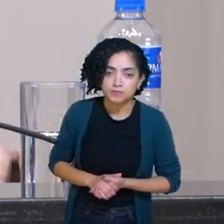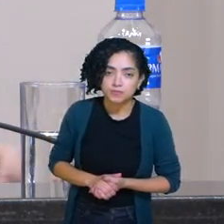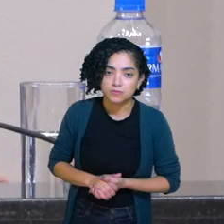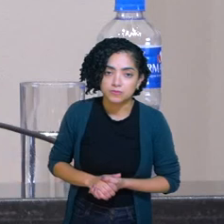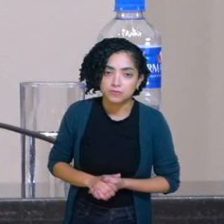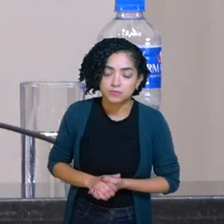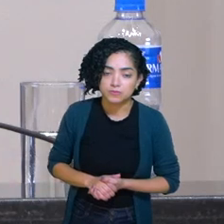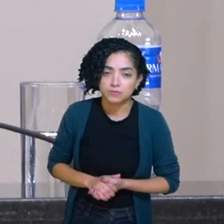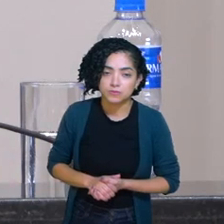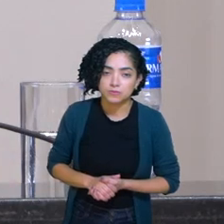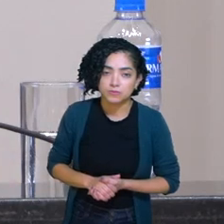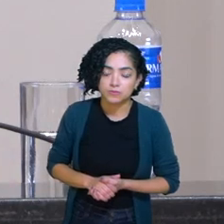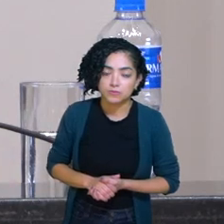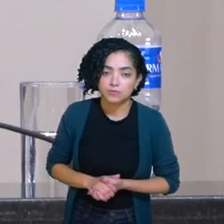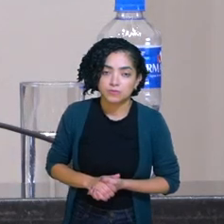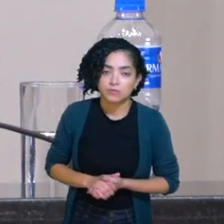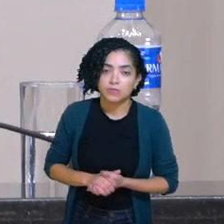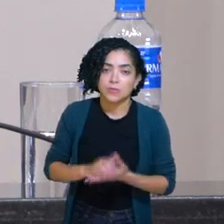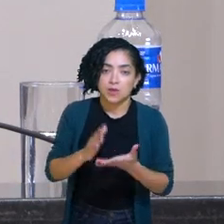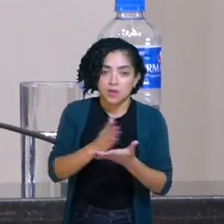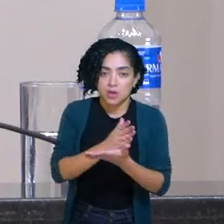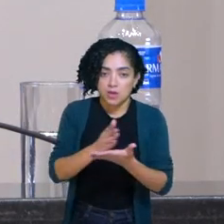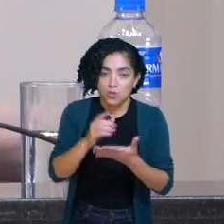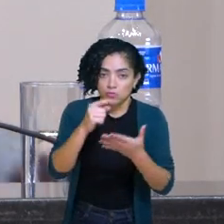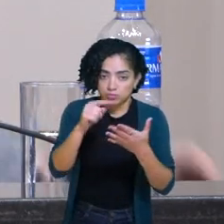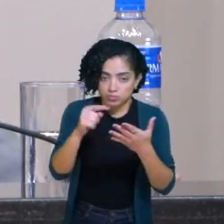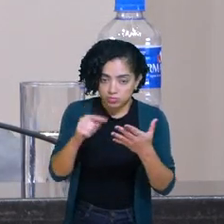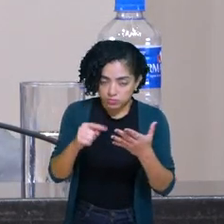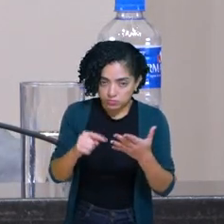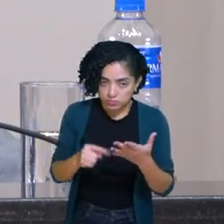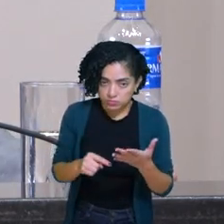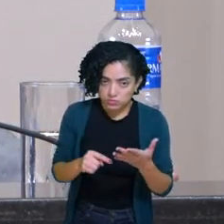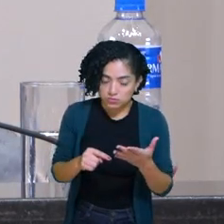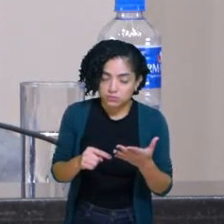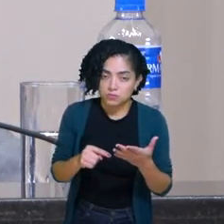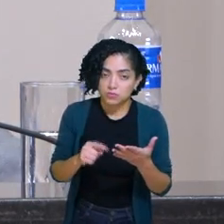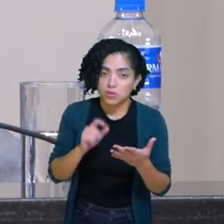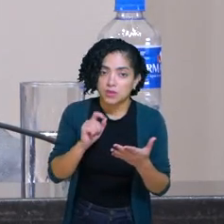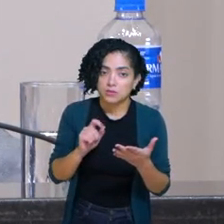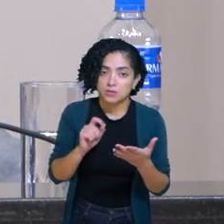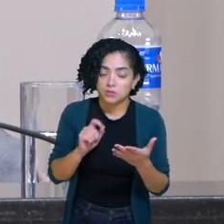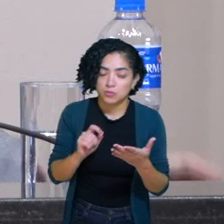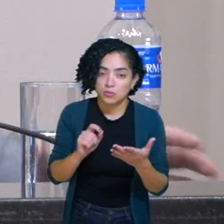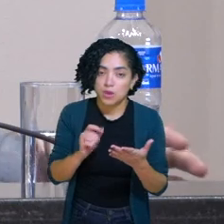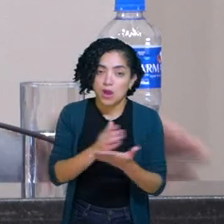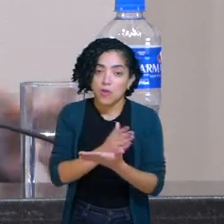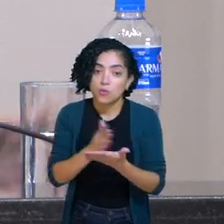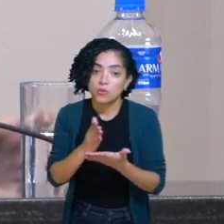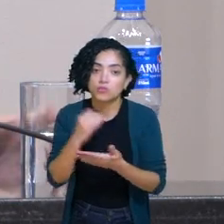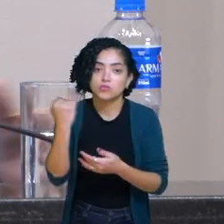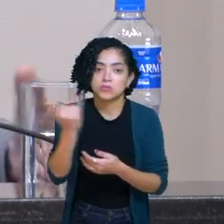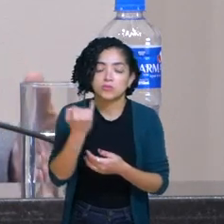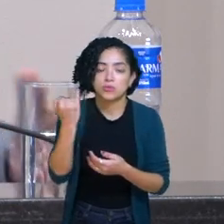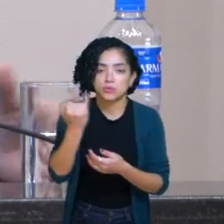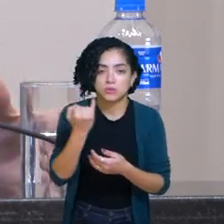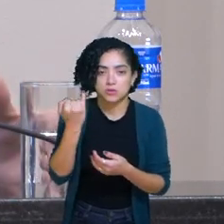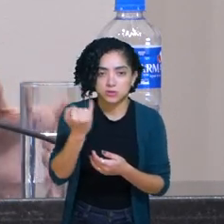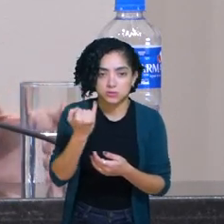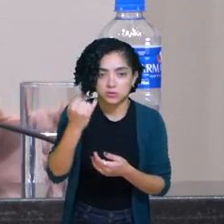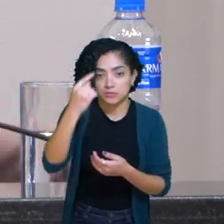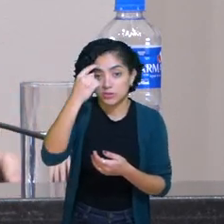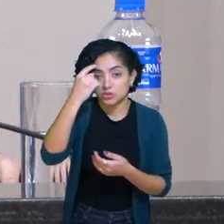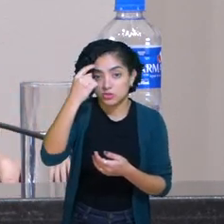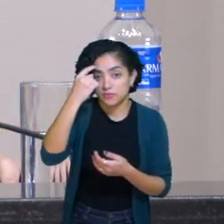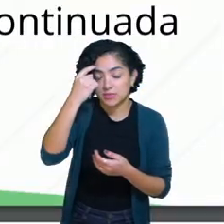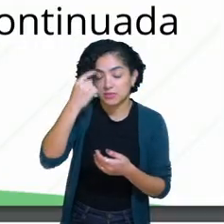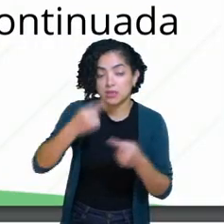Eh alguns pontos Então a partir dessas dimensões consideramos alguns pontos importantes para pensar essa